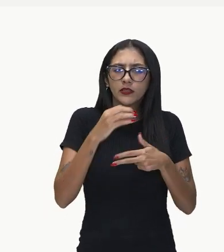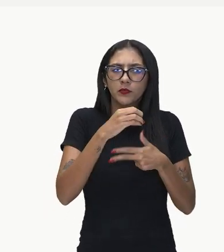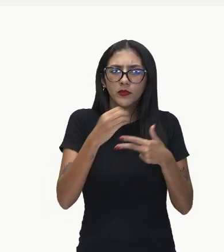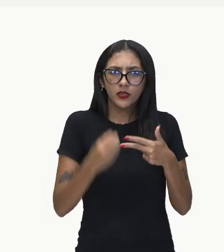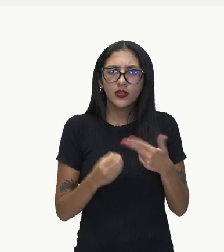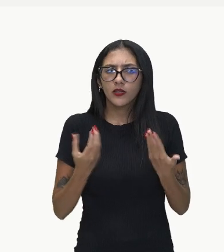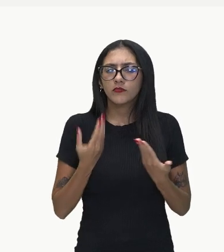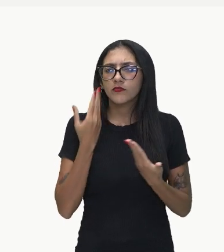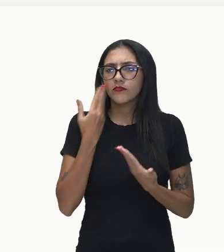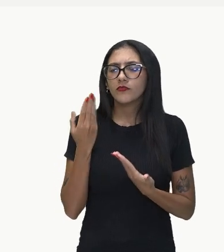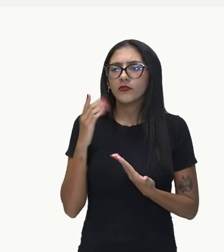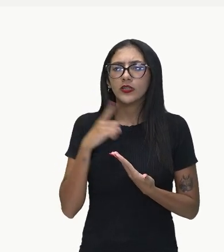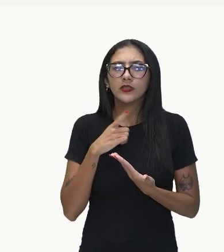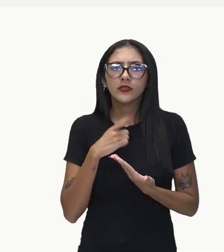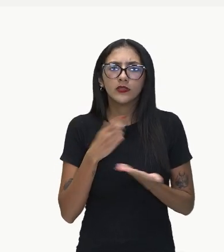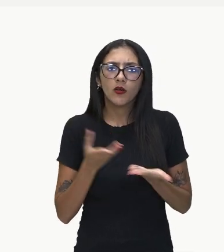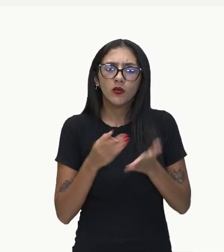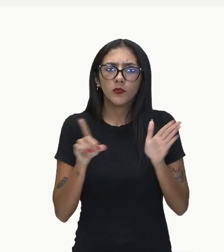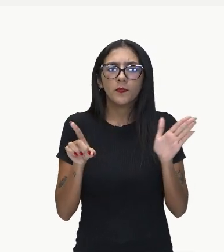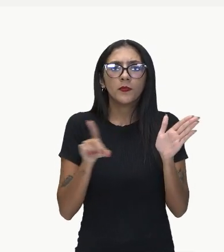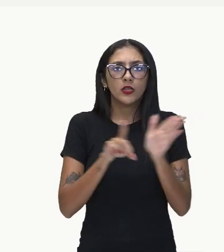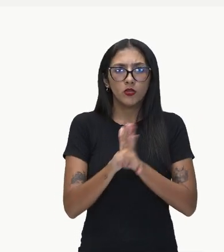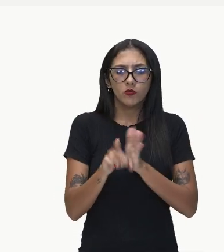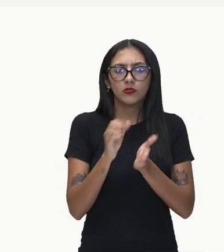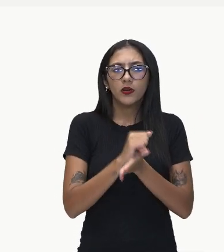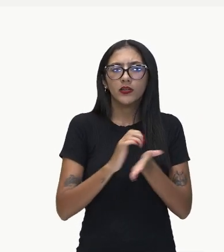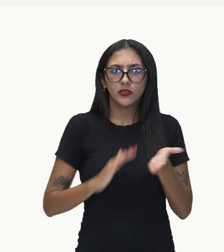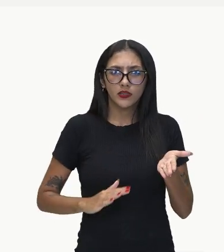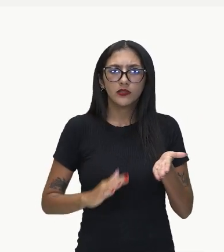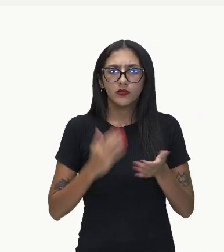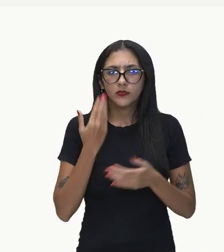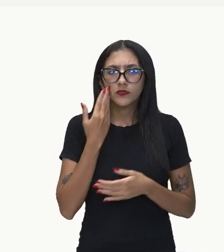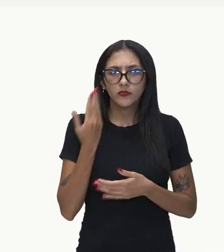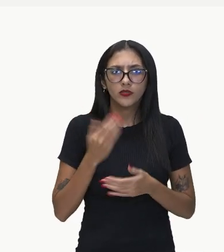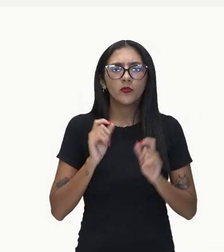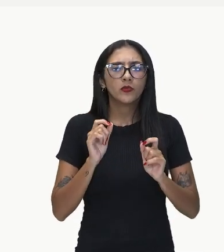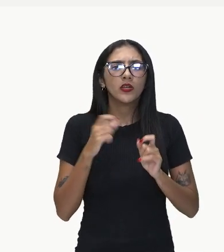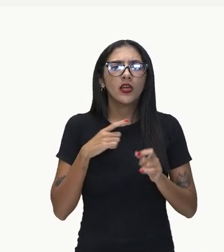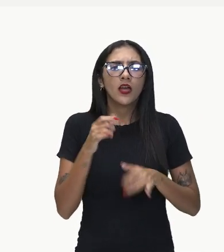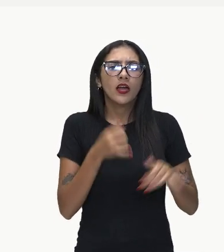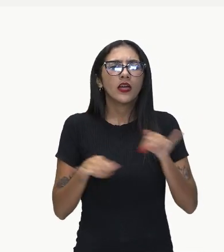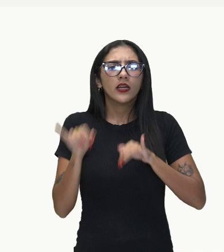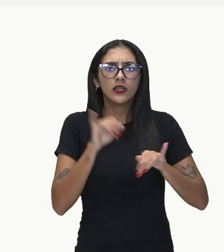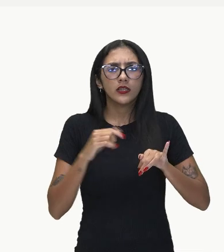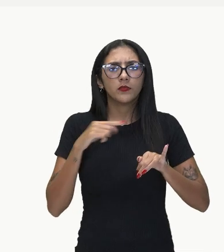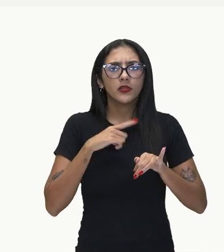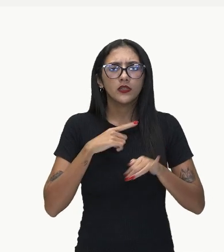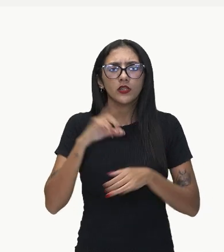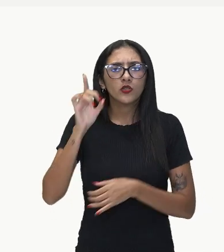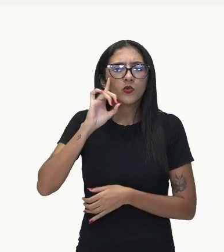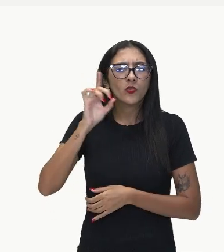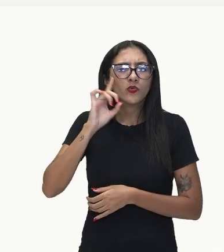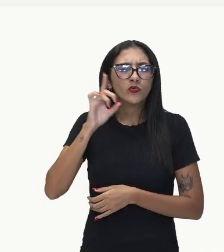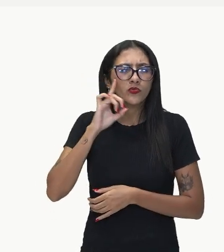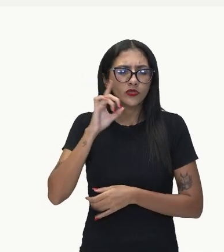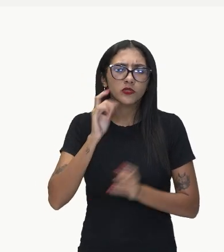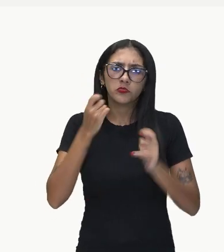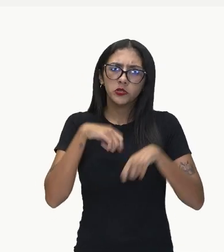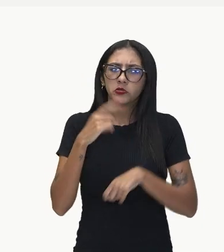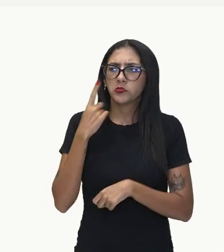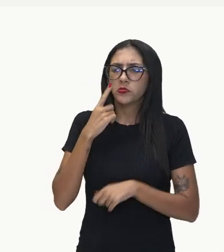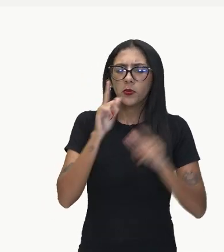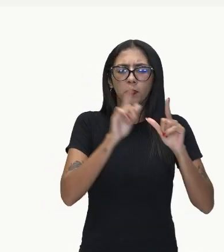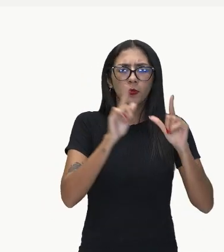aqui uma questão, né? A química está presente no cotidiano, como se pode ver na